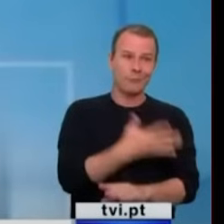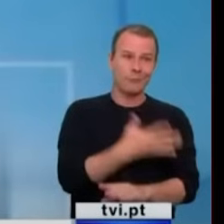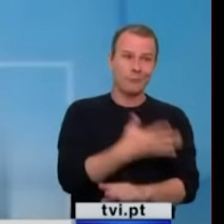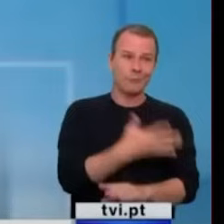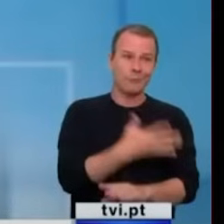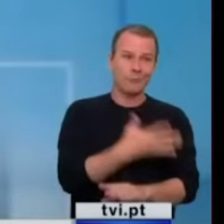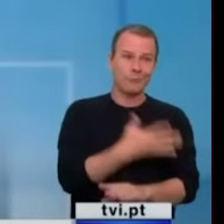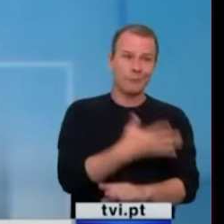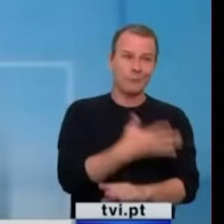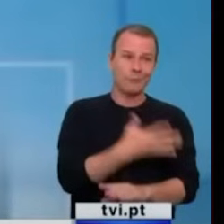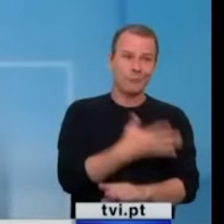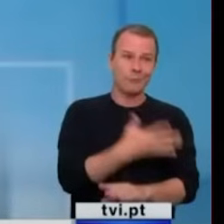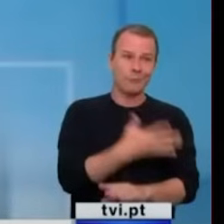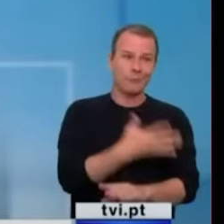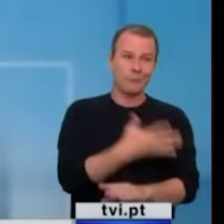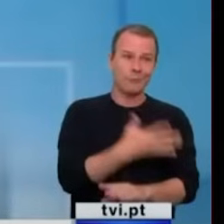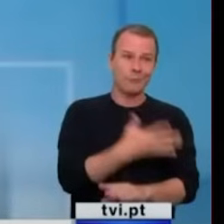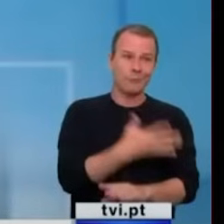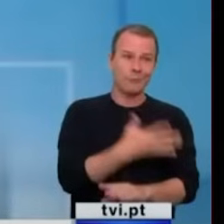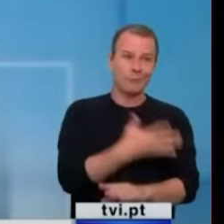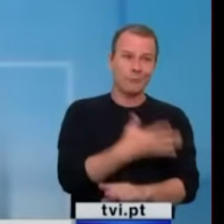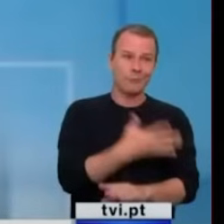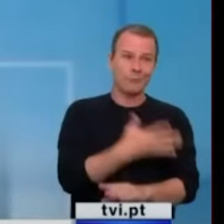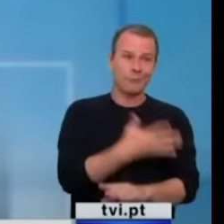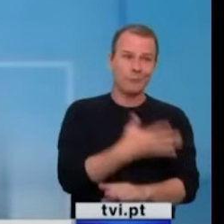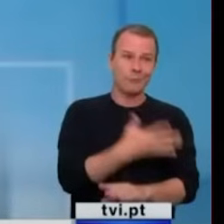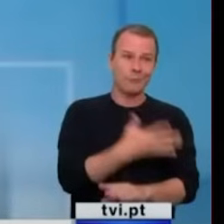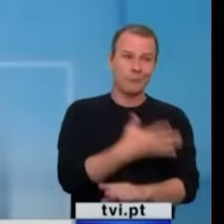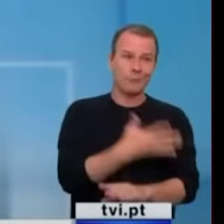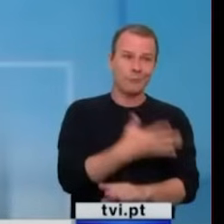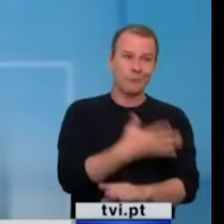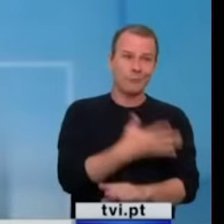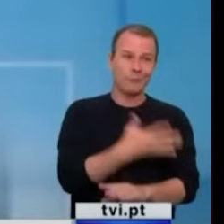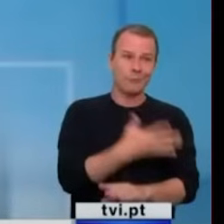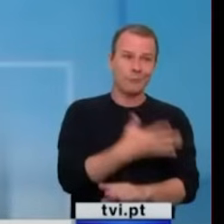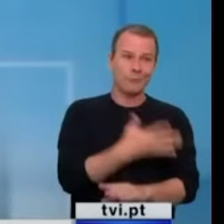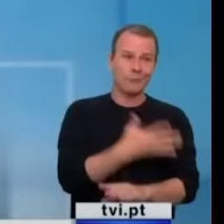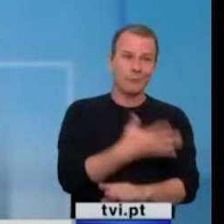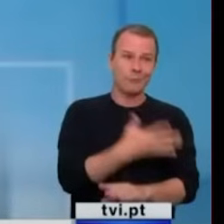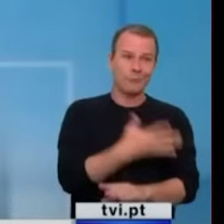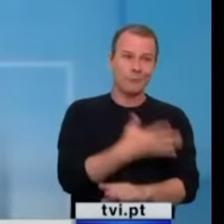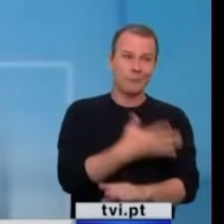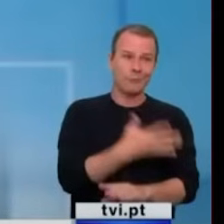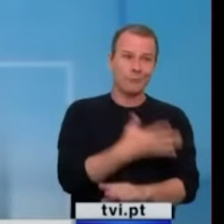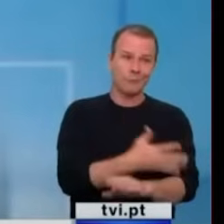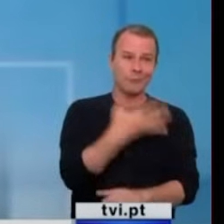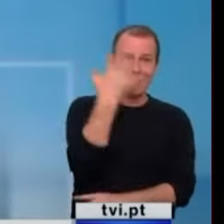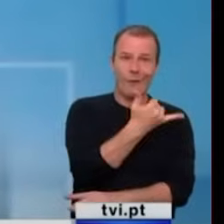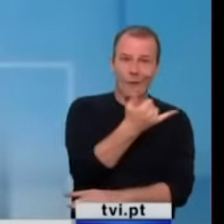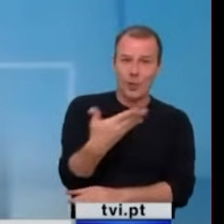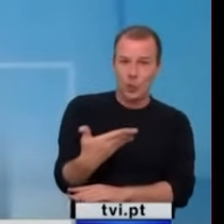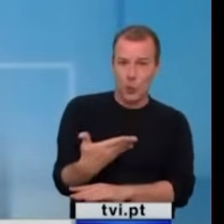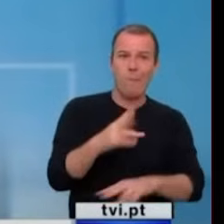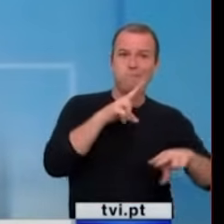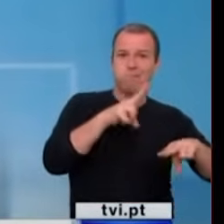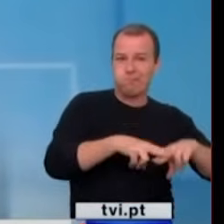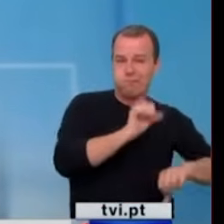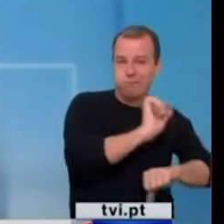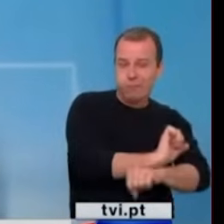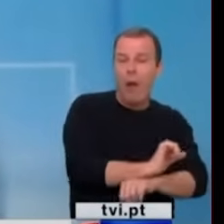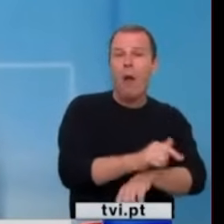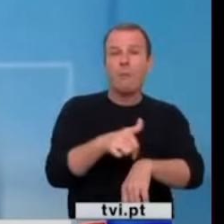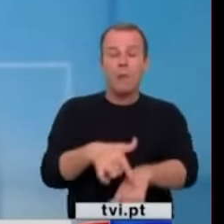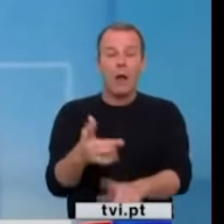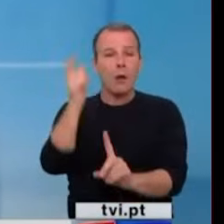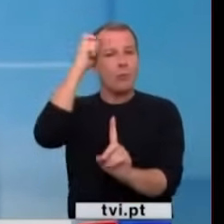mandar vir com isso El ele aliás eles tinham dito eles tinham dito que foi por motivos pessoais na realidade juiz entende que não